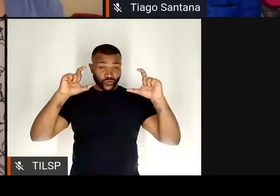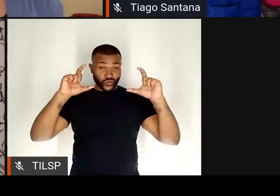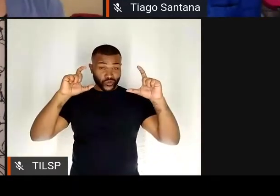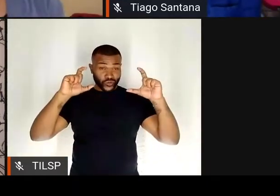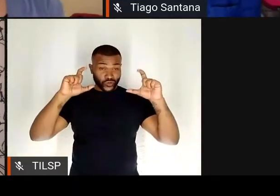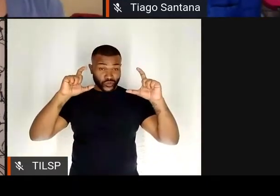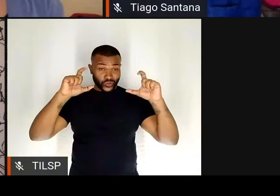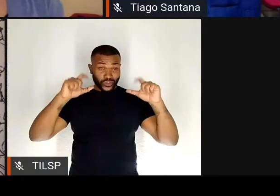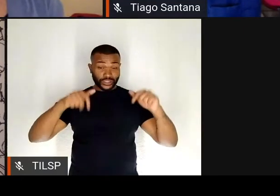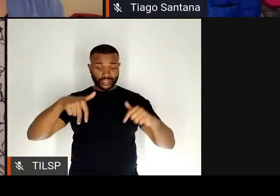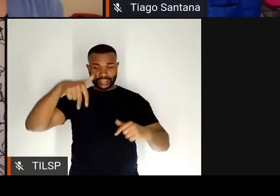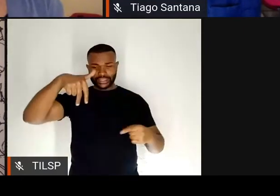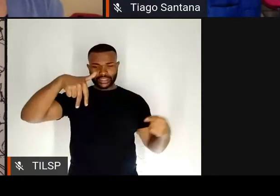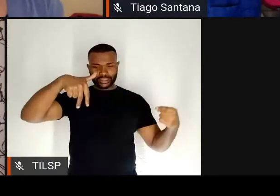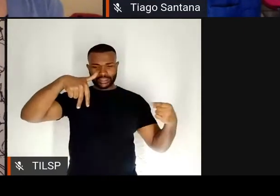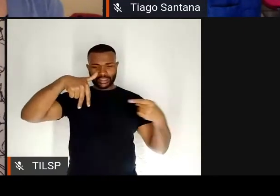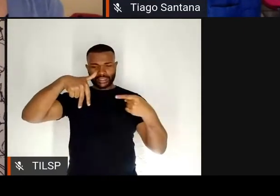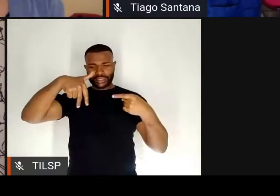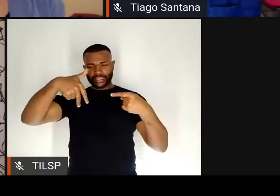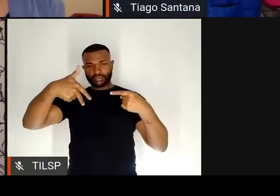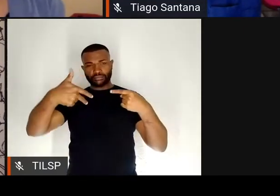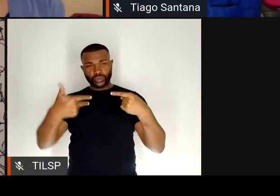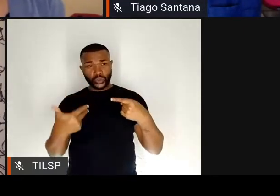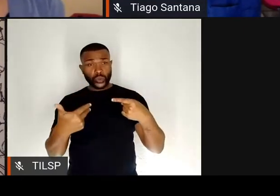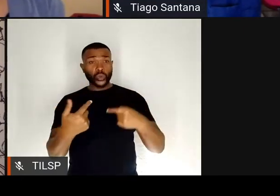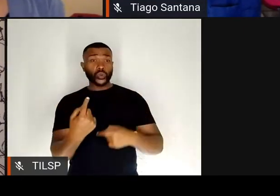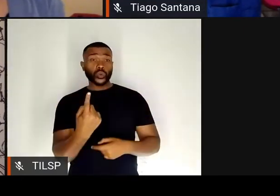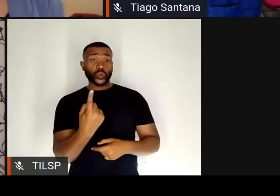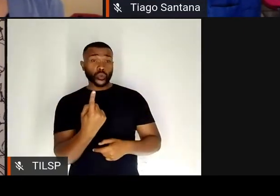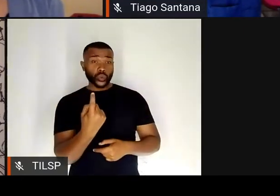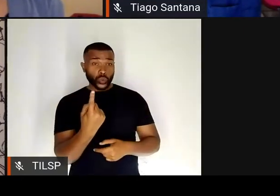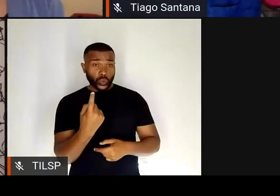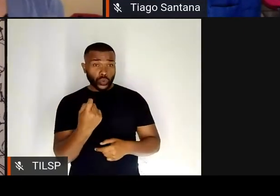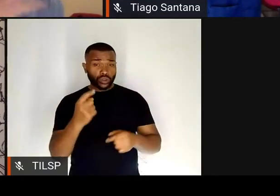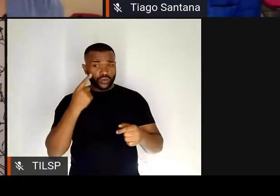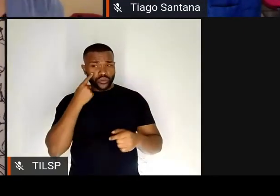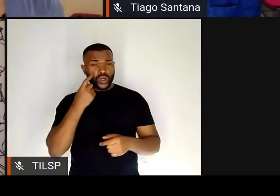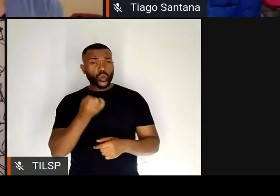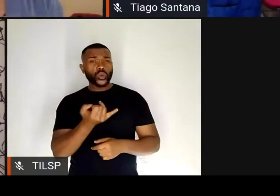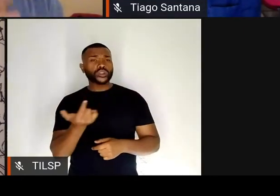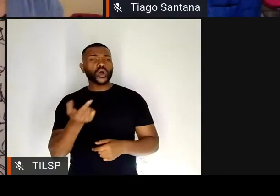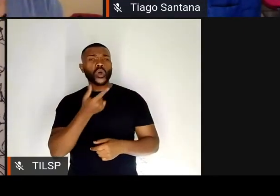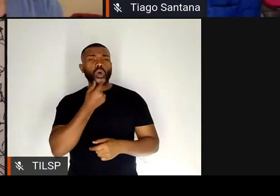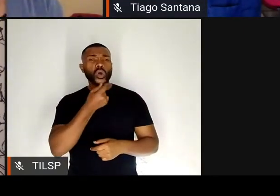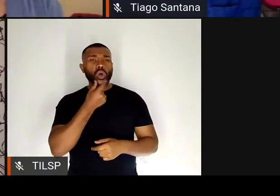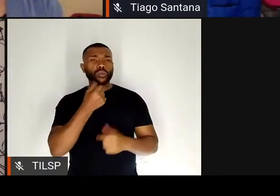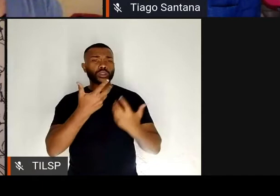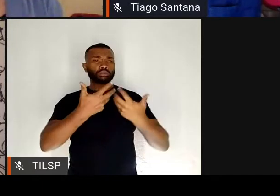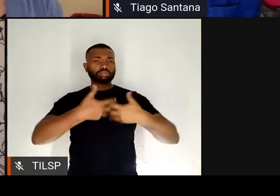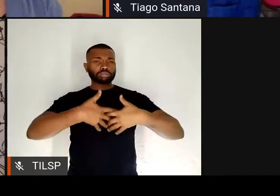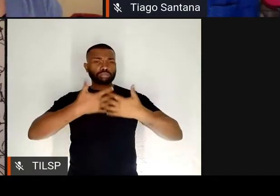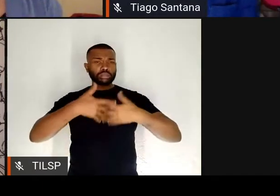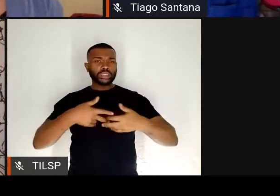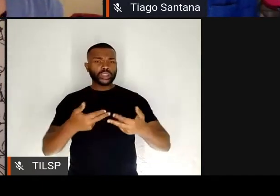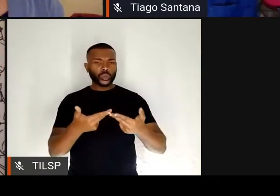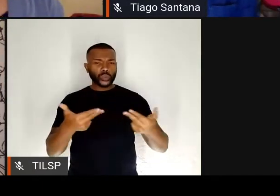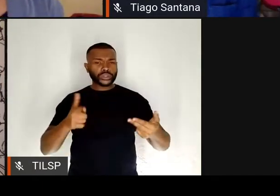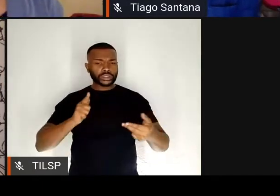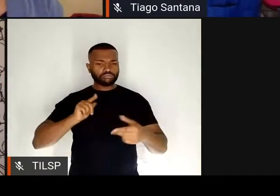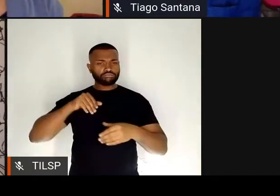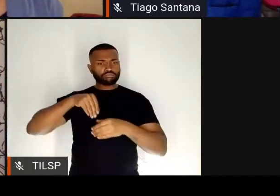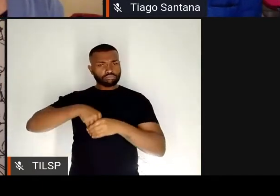do miliciano, um único miliciano é retirado de uma enorme quantidade de homens e maquinários que compõem o evento guerra, né?